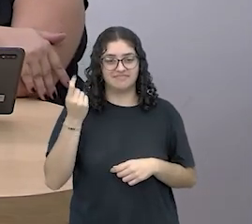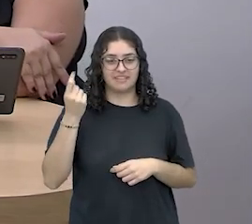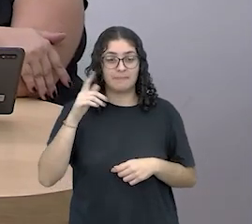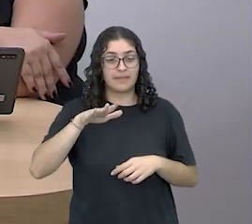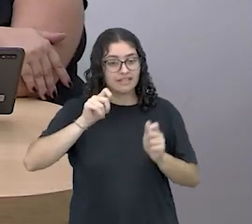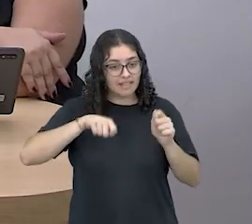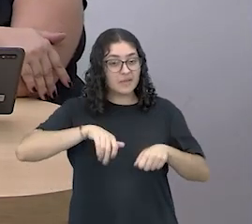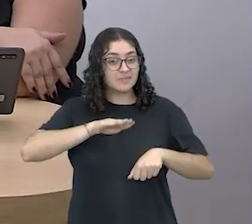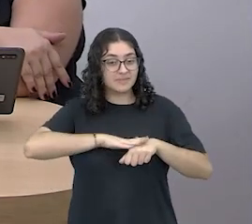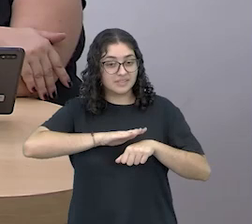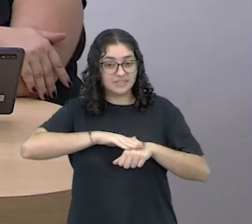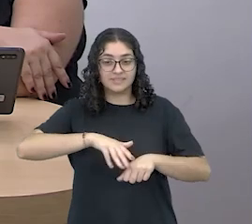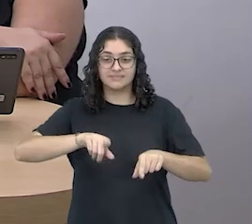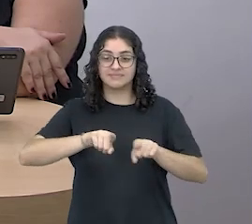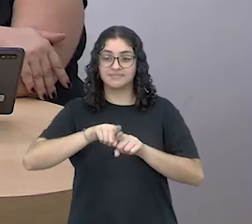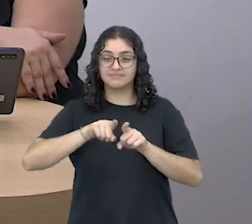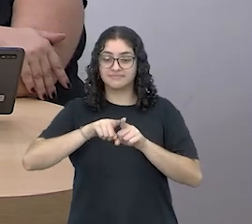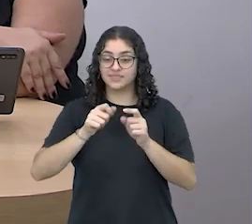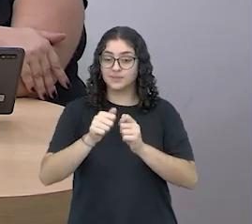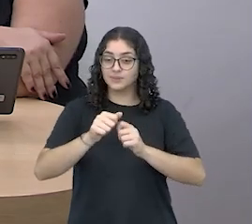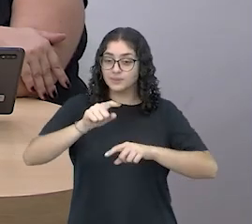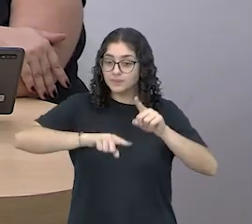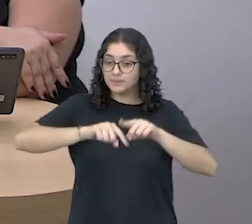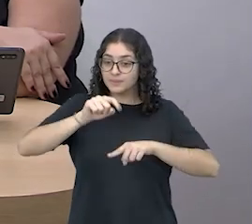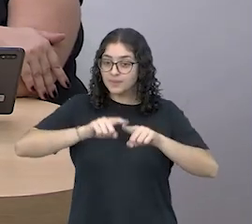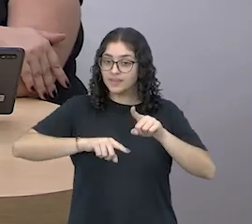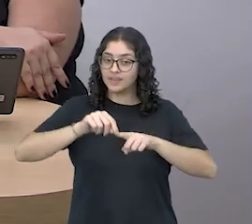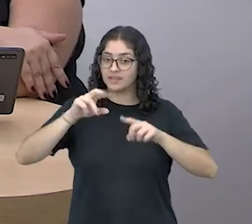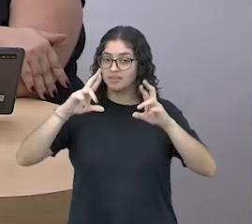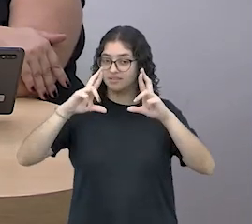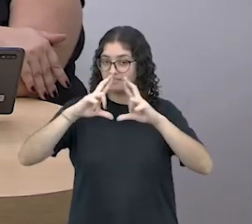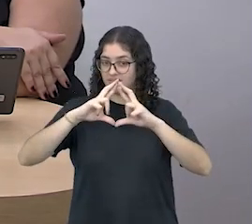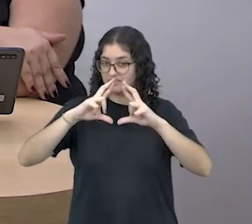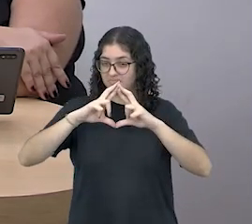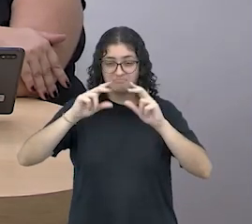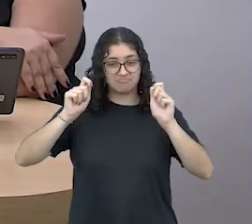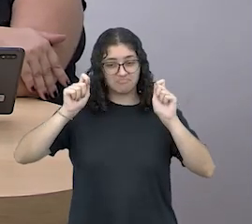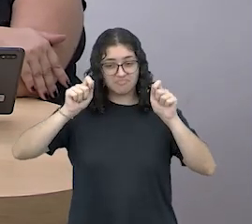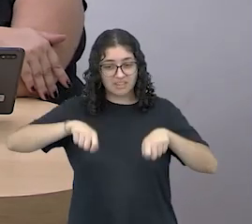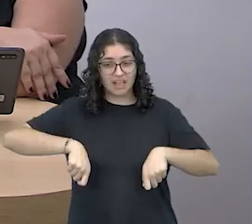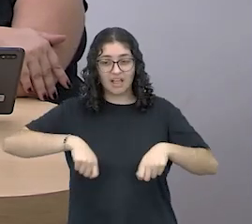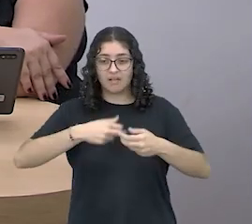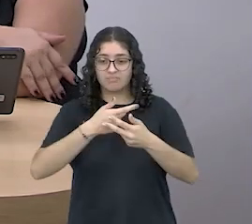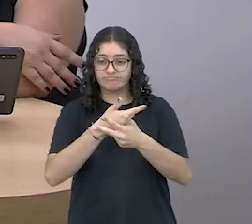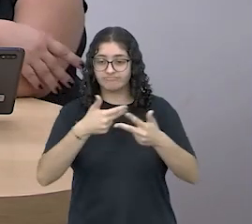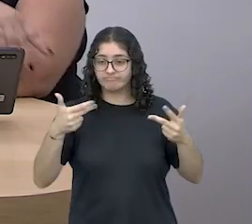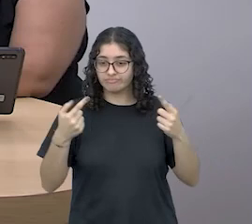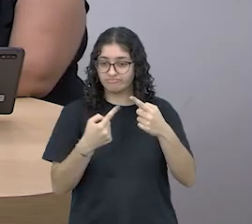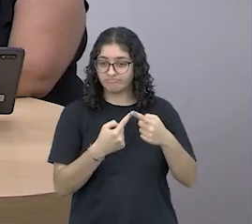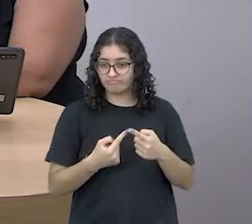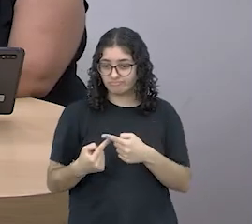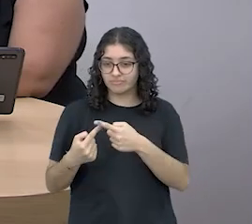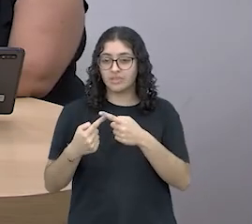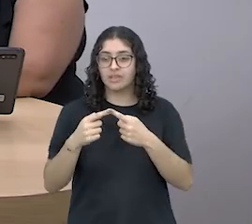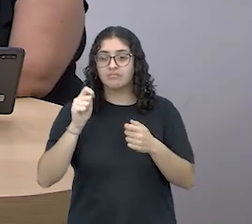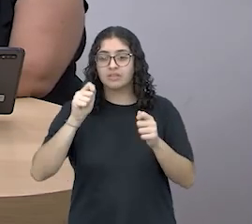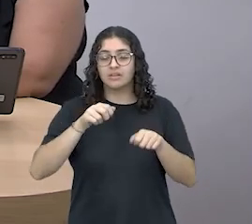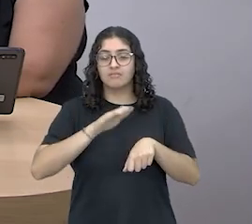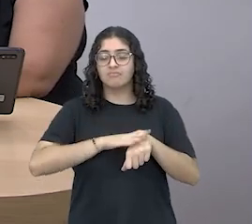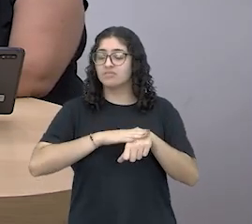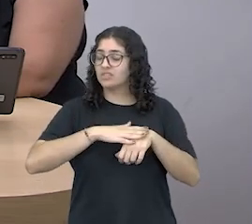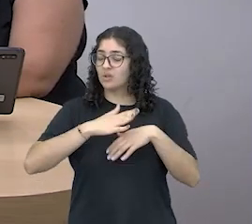pra fazer também com os materiais reciclados, né? Dá pra fazer Sim. com várias coisas. A gente consegue